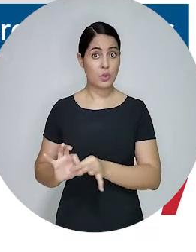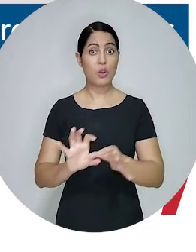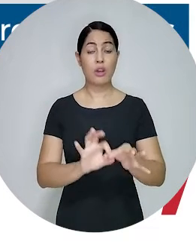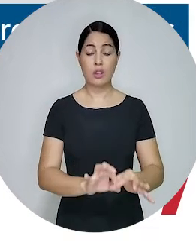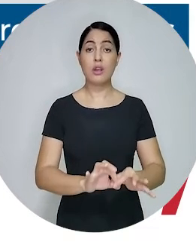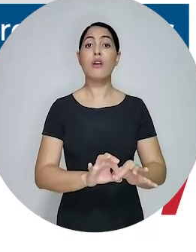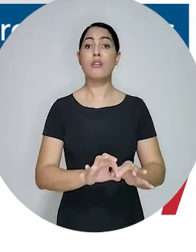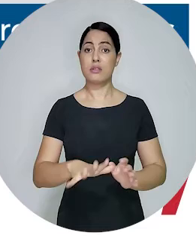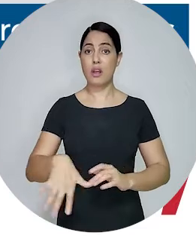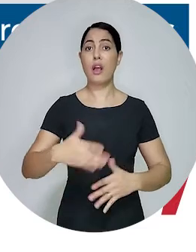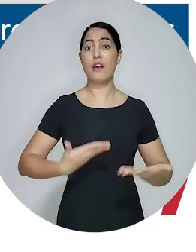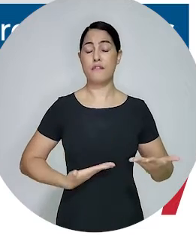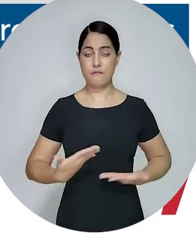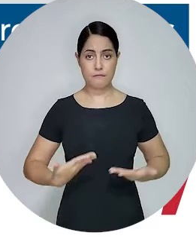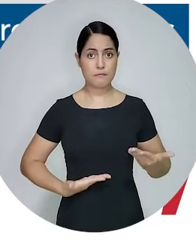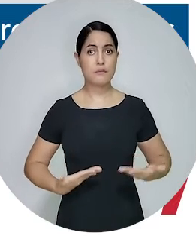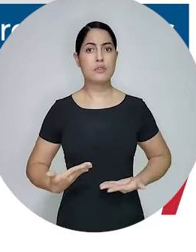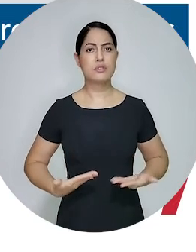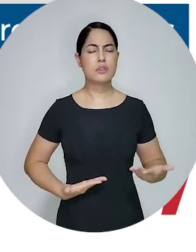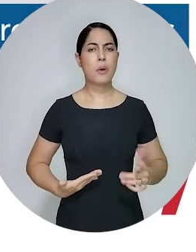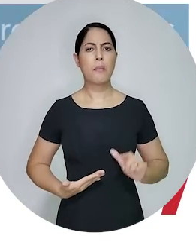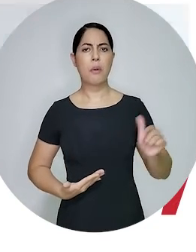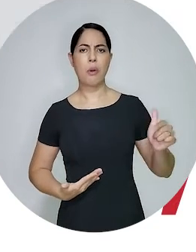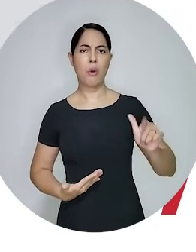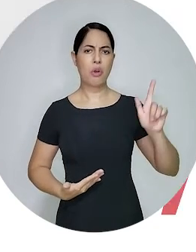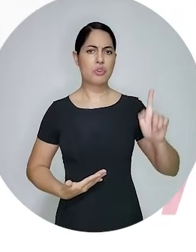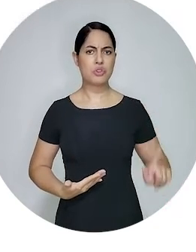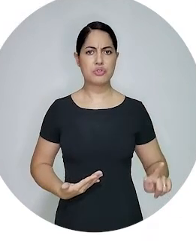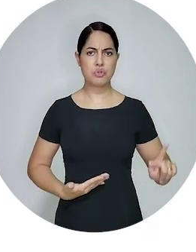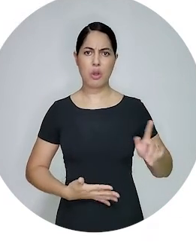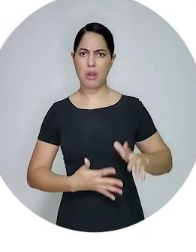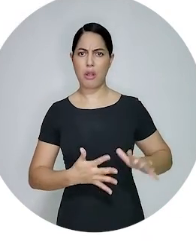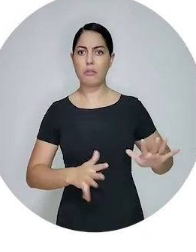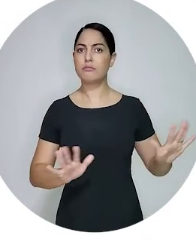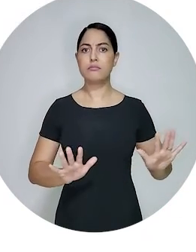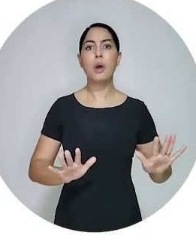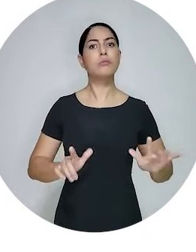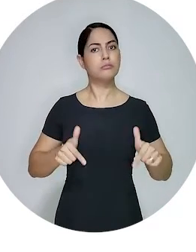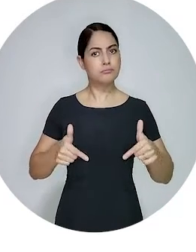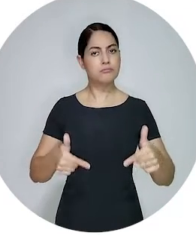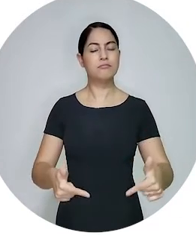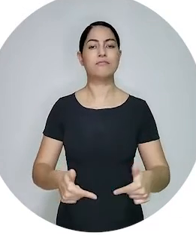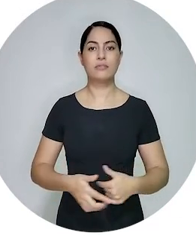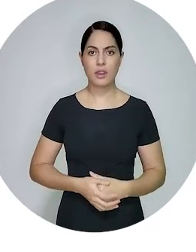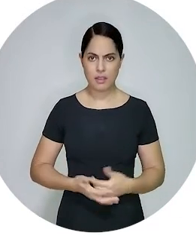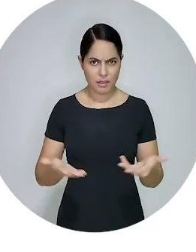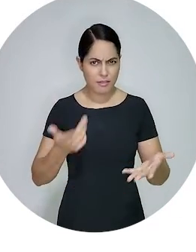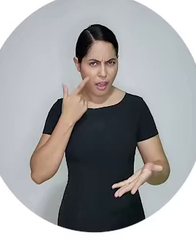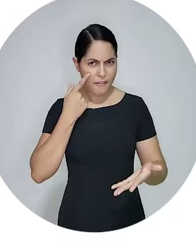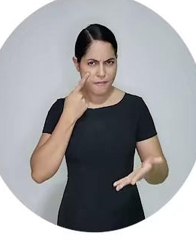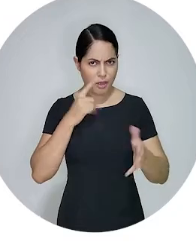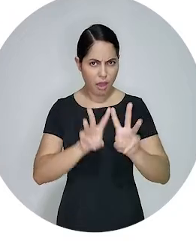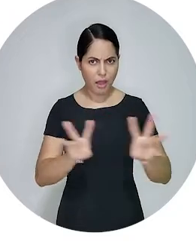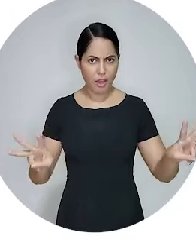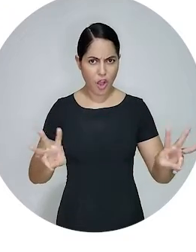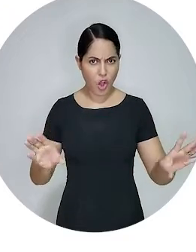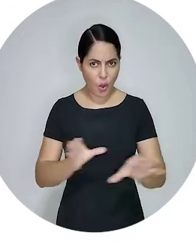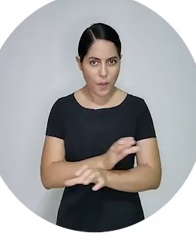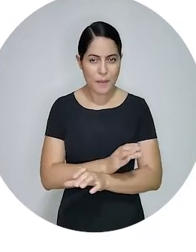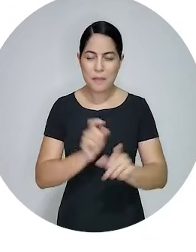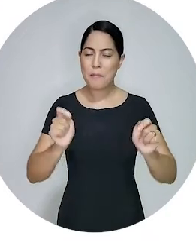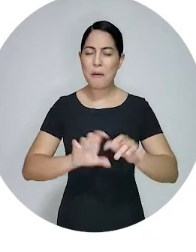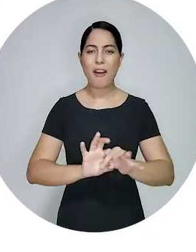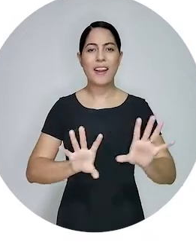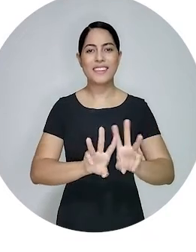não permitir ingerências de gestores. Fecha aspas. A matéria completa sobre esse assunto você confere lá no nosso site